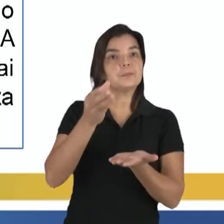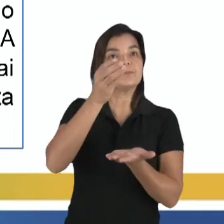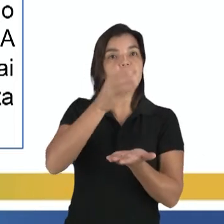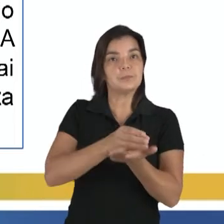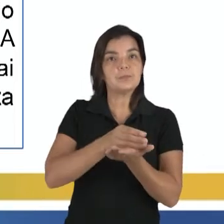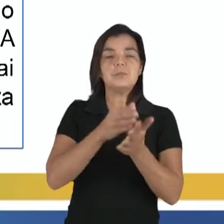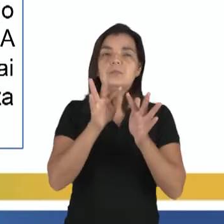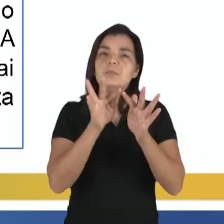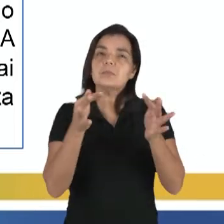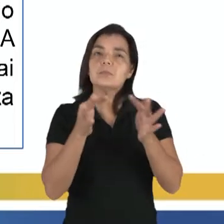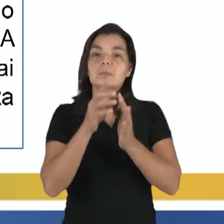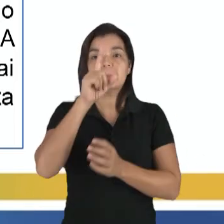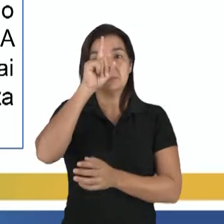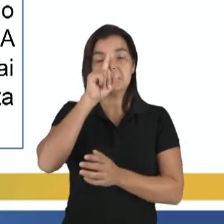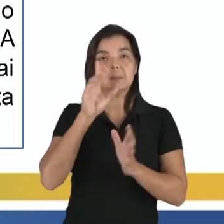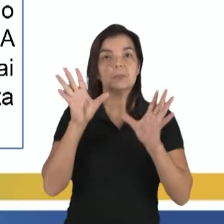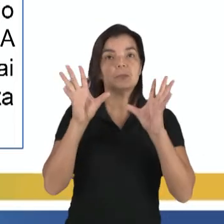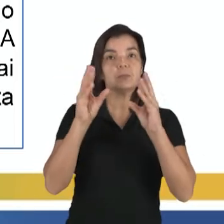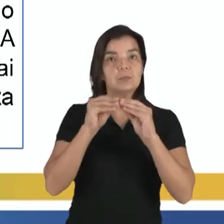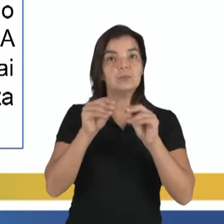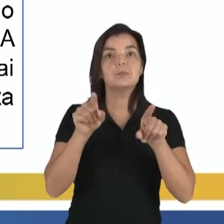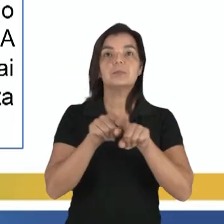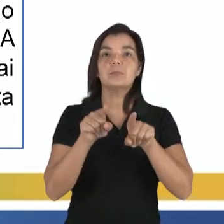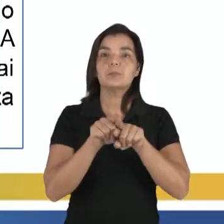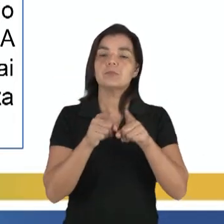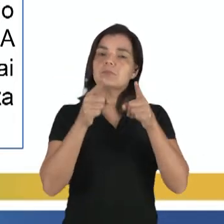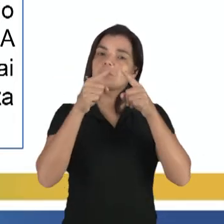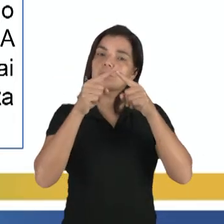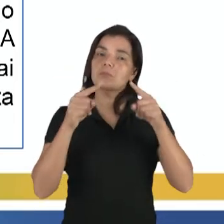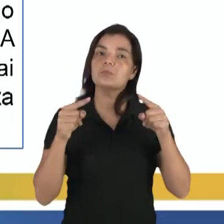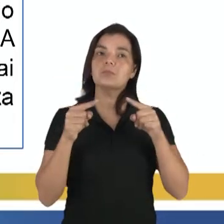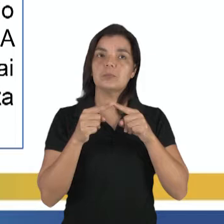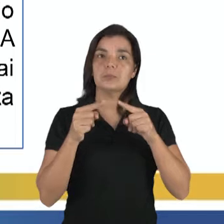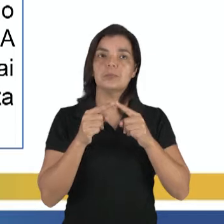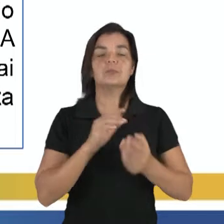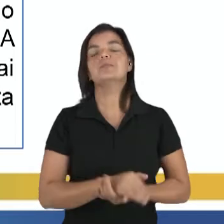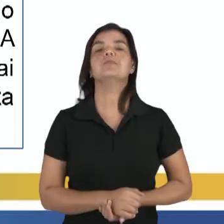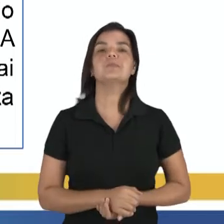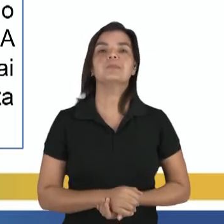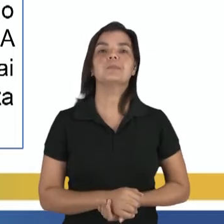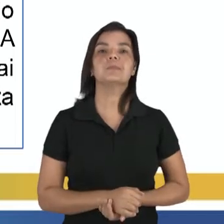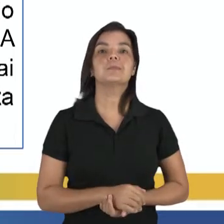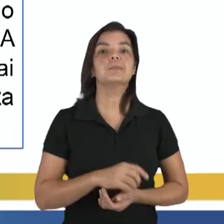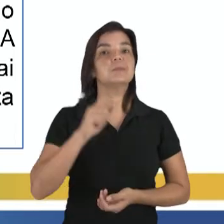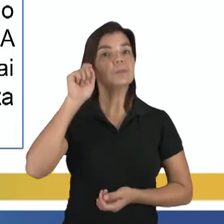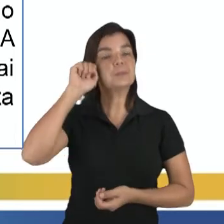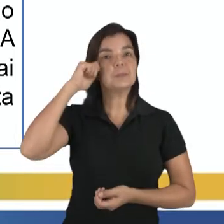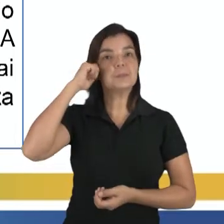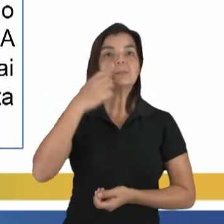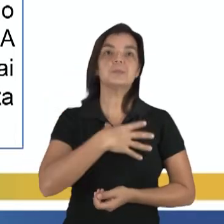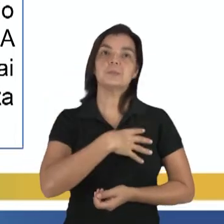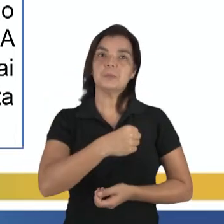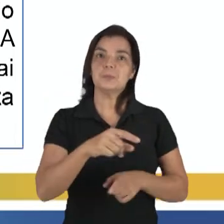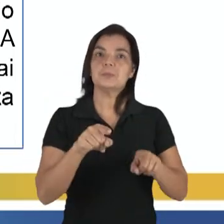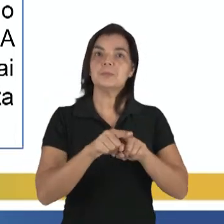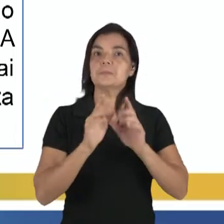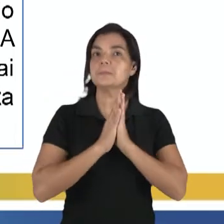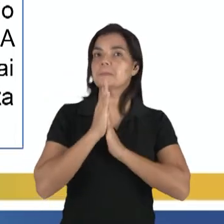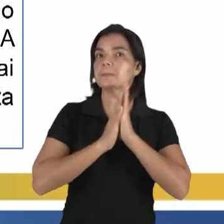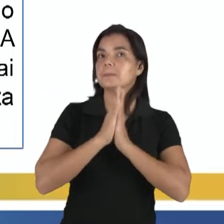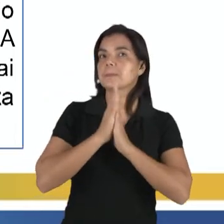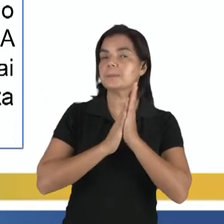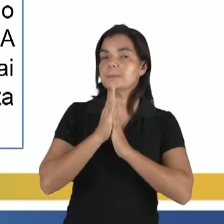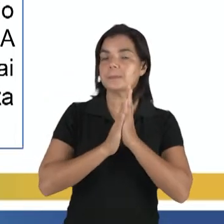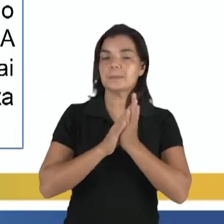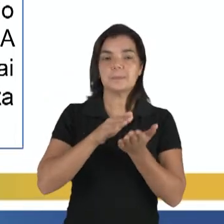pratinho. Um bolo simples, amarelo escuro, apenas uma pequena fatia triangular. A negrinha contida, na